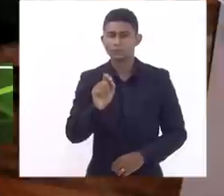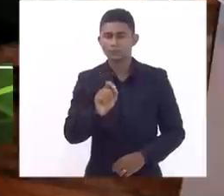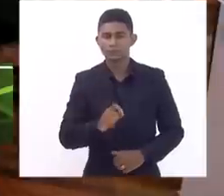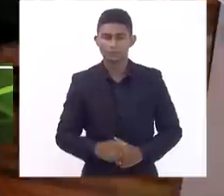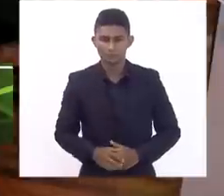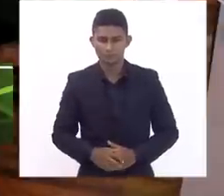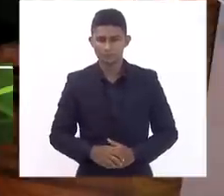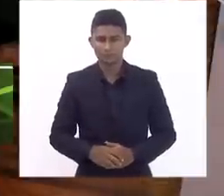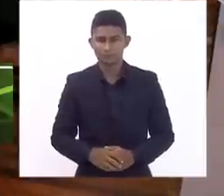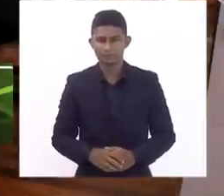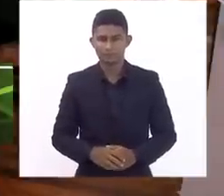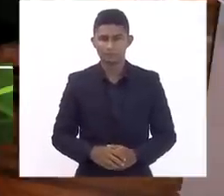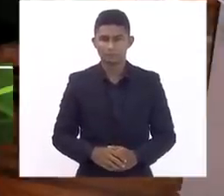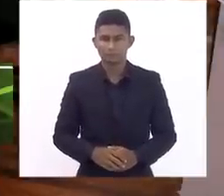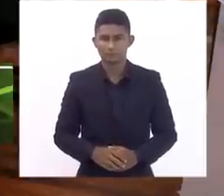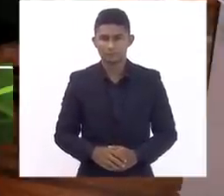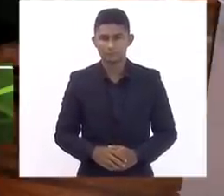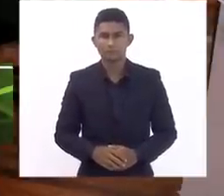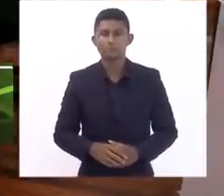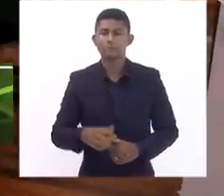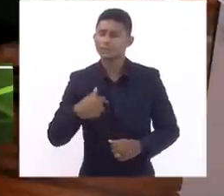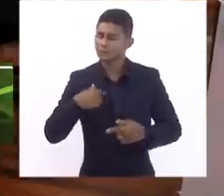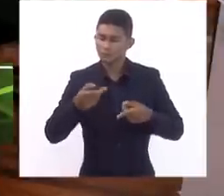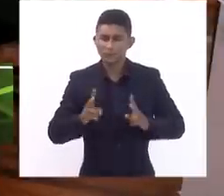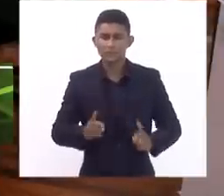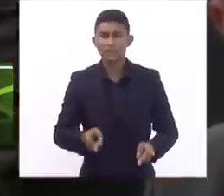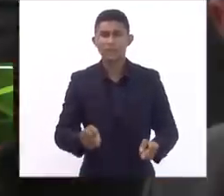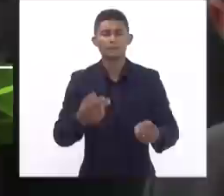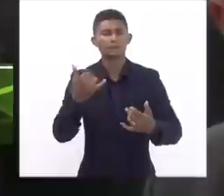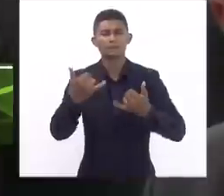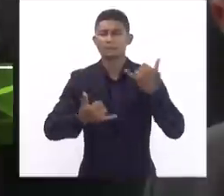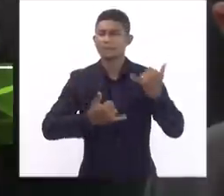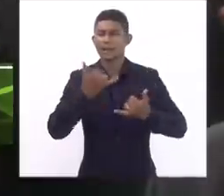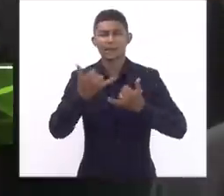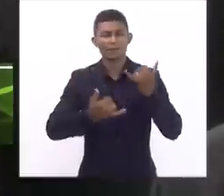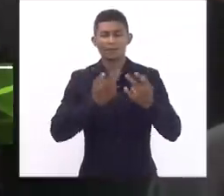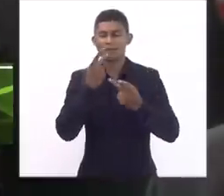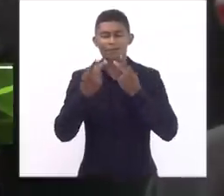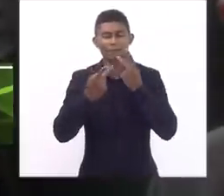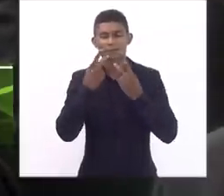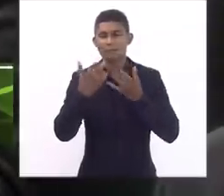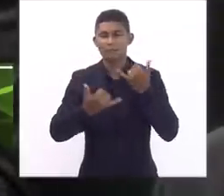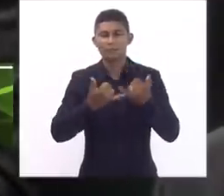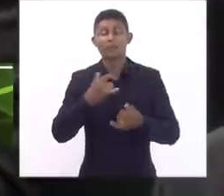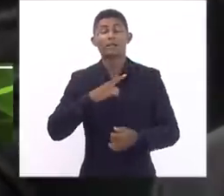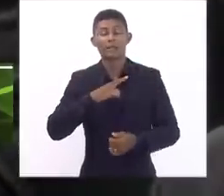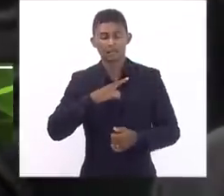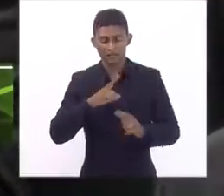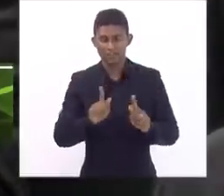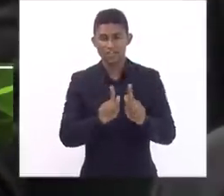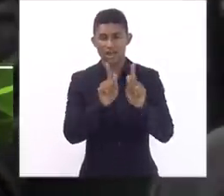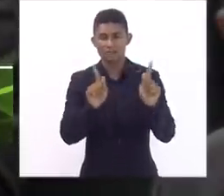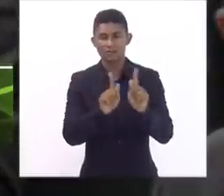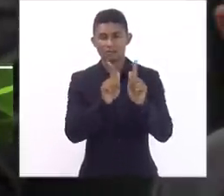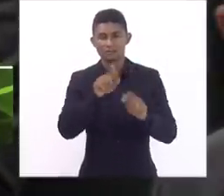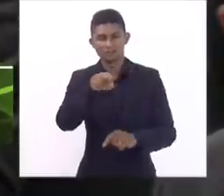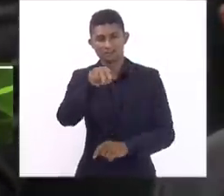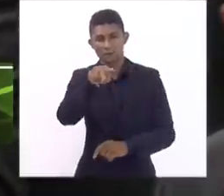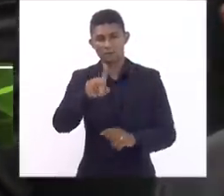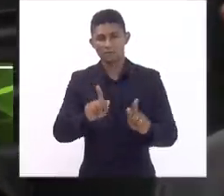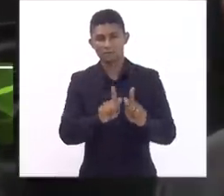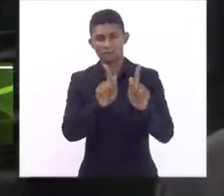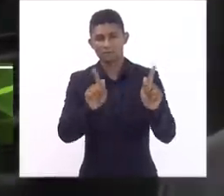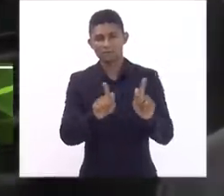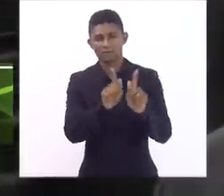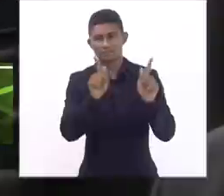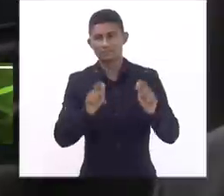eu tenho feito a brincadeira, as pessoas que conheceram agora, eu tenho a brincadeira, eu tenho um irmão gêmeo, para quem não sabe, né? Então, de